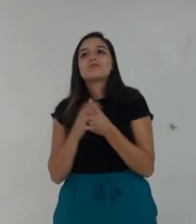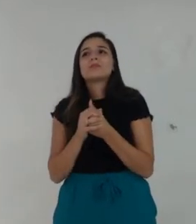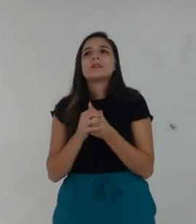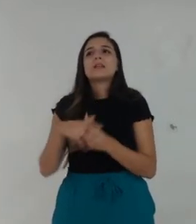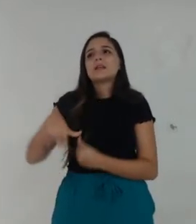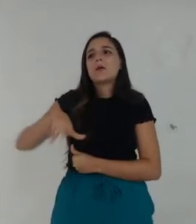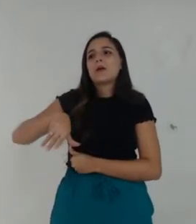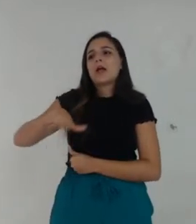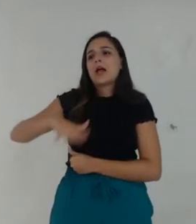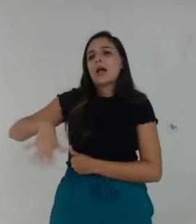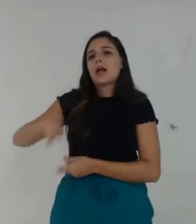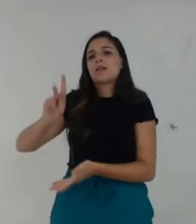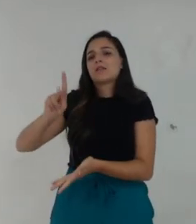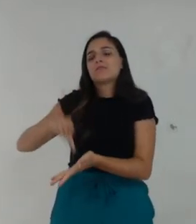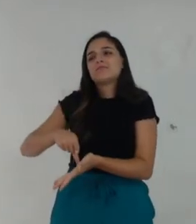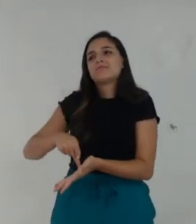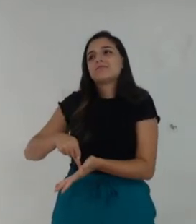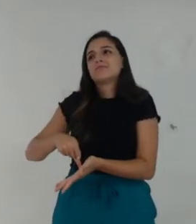está